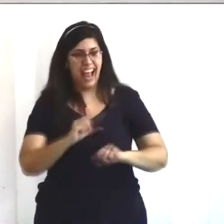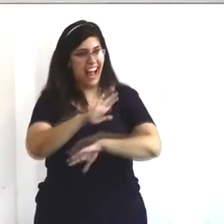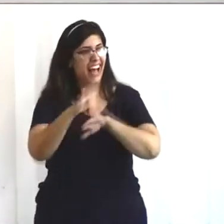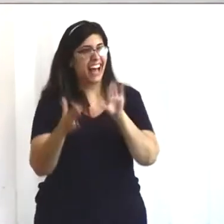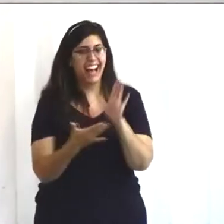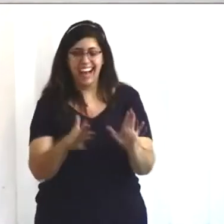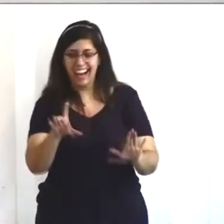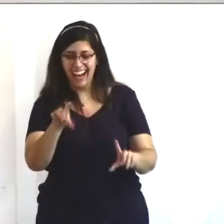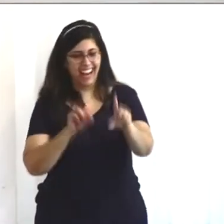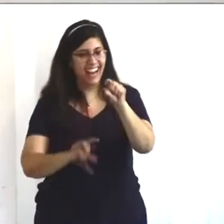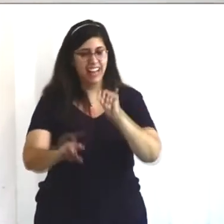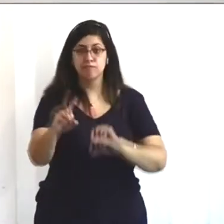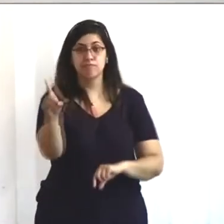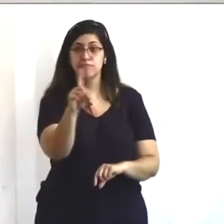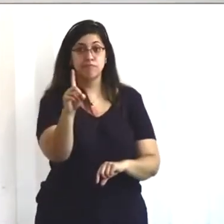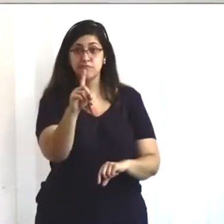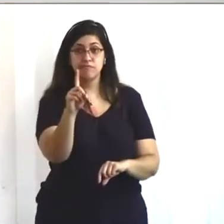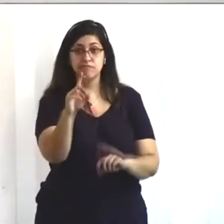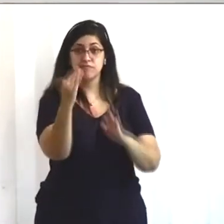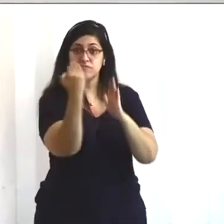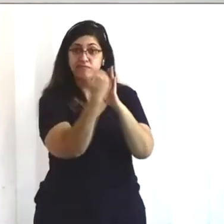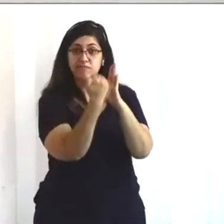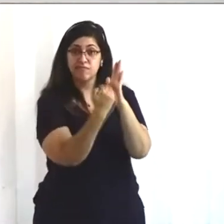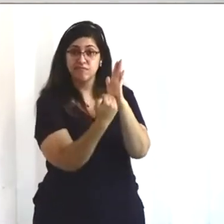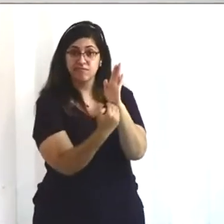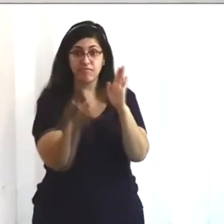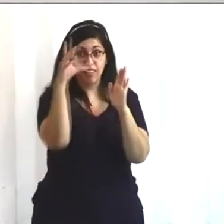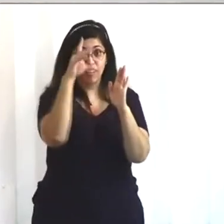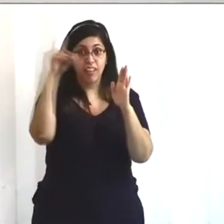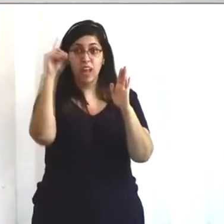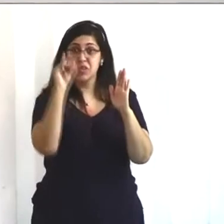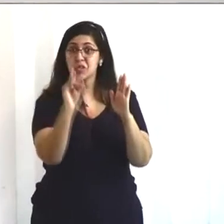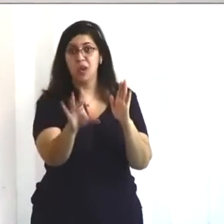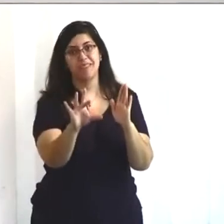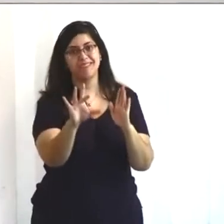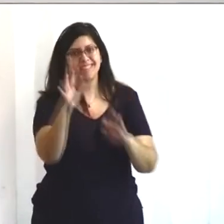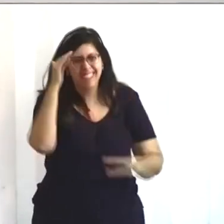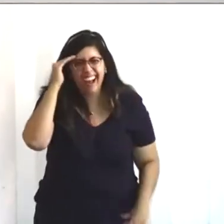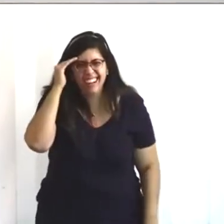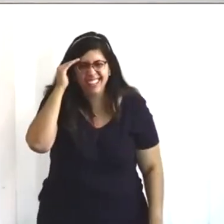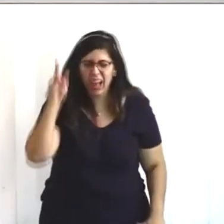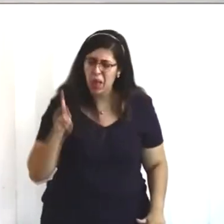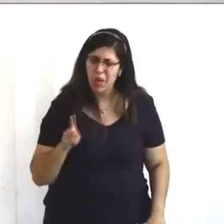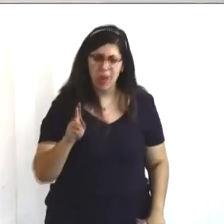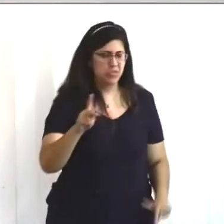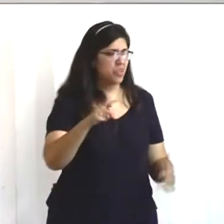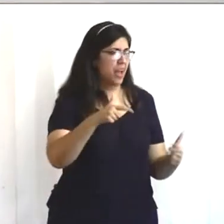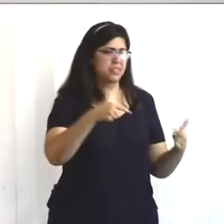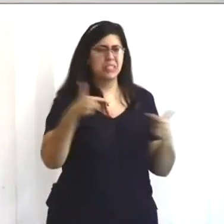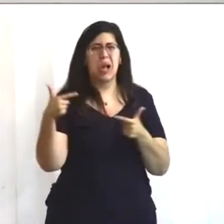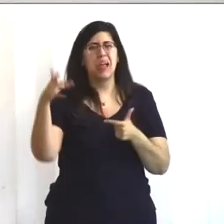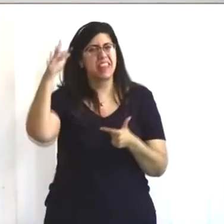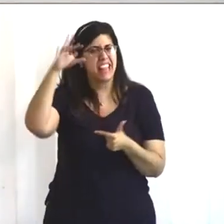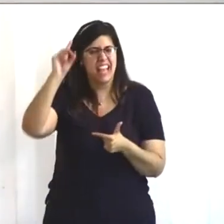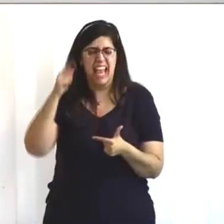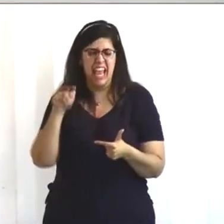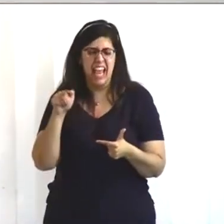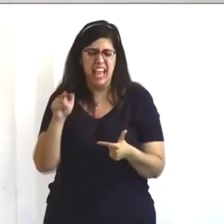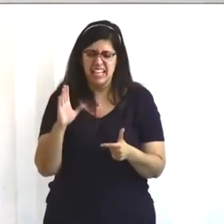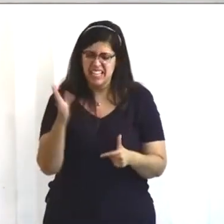tão beneficiados. Aqui vem talvez um sinal de alerta aos crentes, meus irmãos. Alerta só,